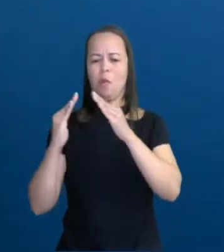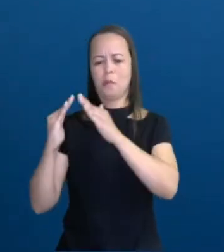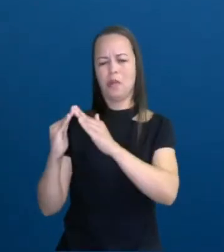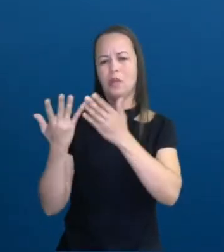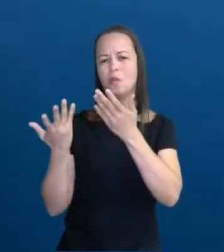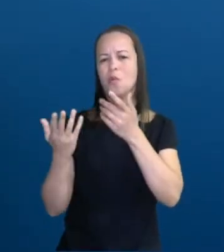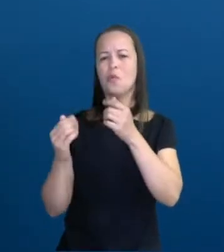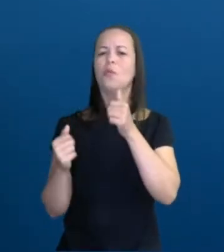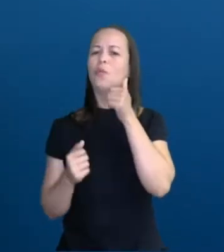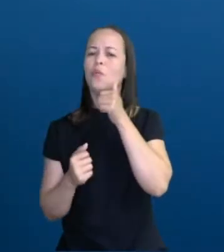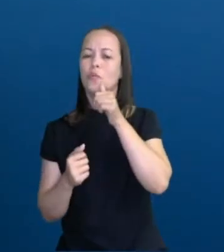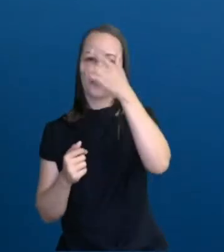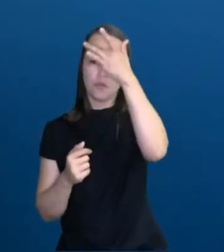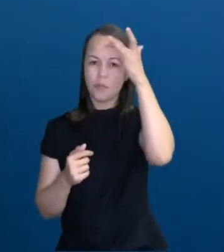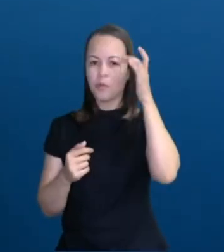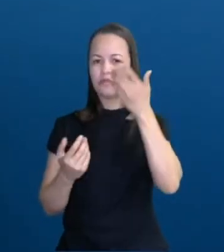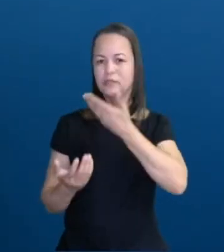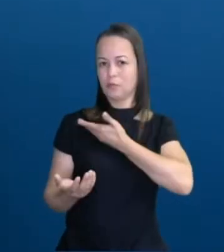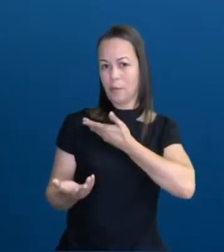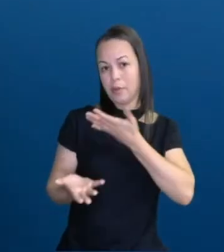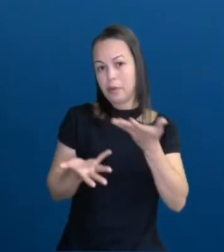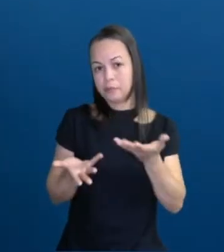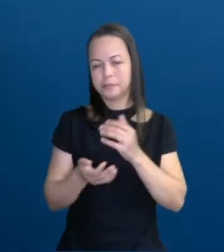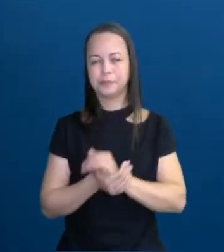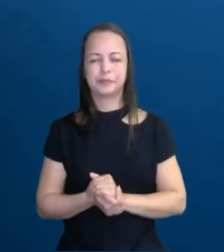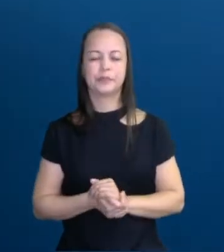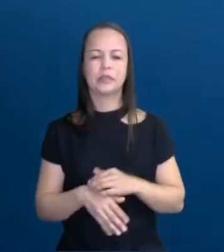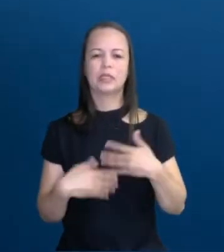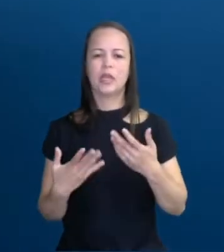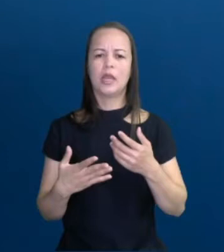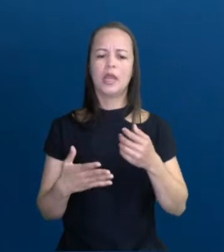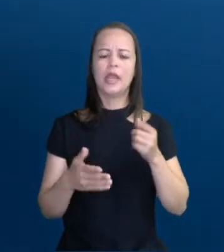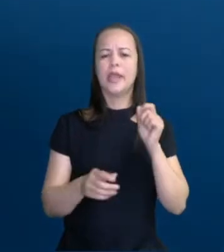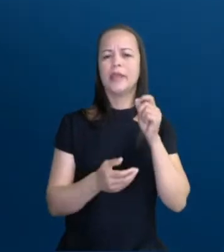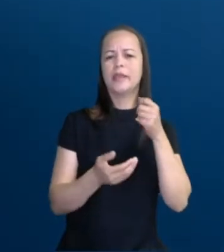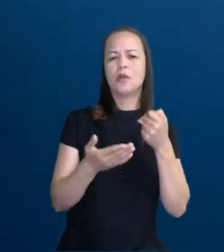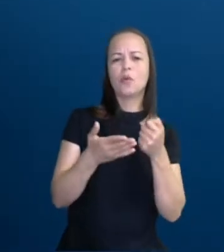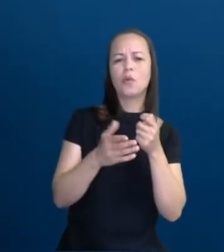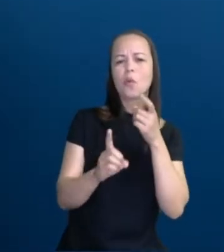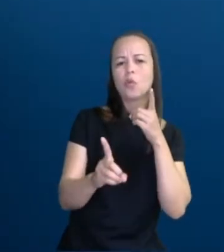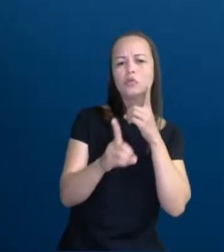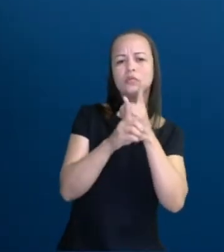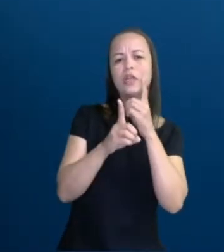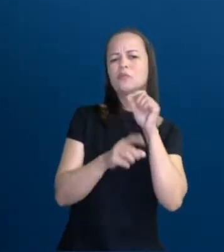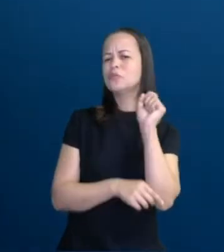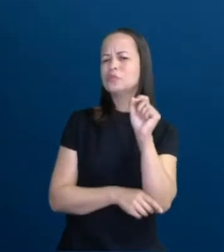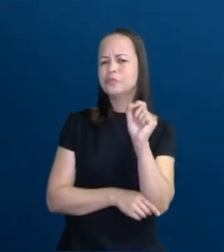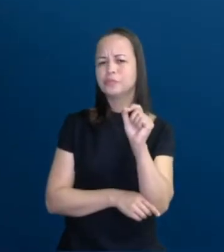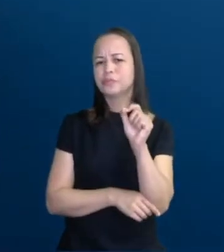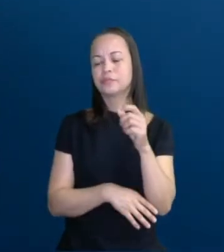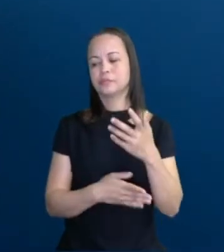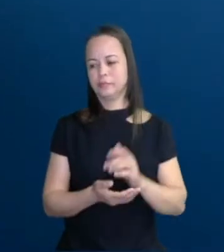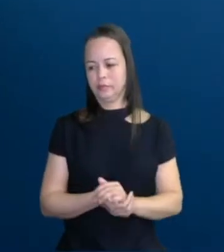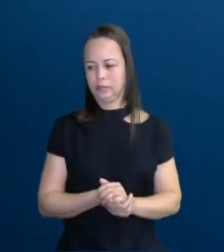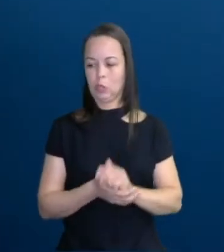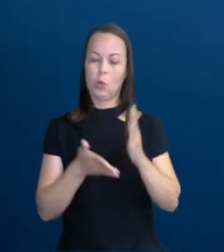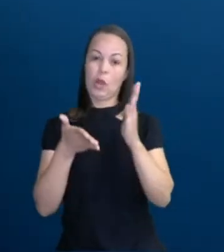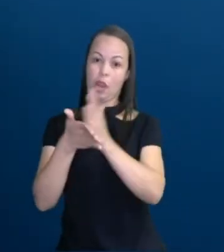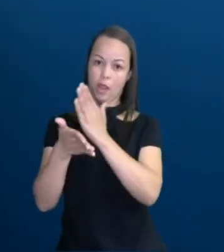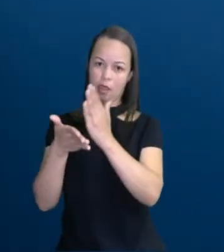um parente, tá? Percebam, encontramos o que ou quem? Nesse caso aqui, o